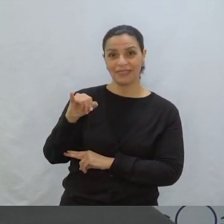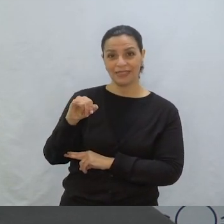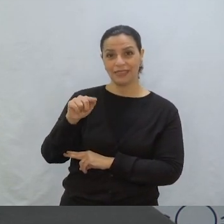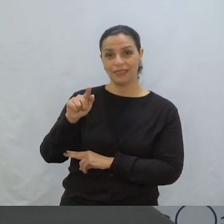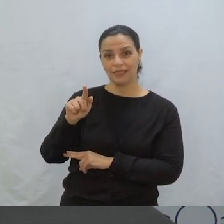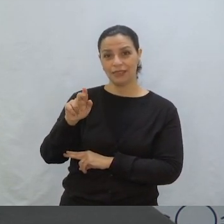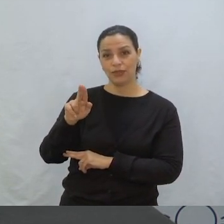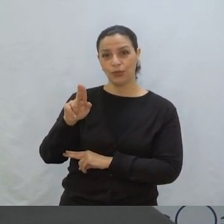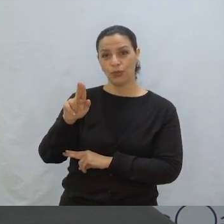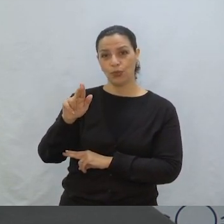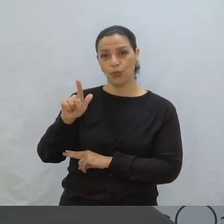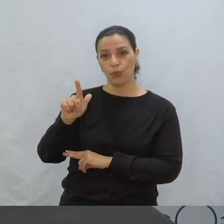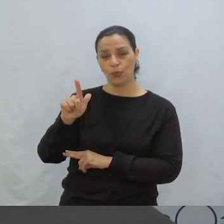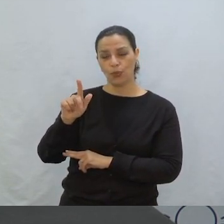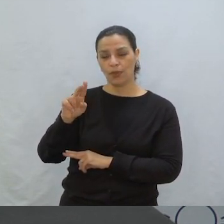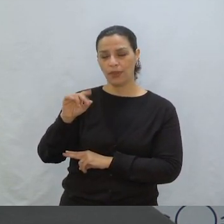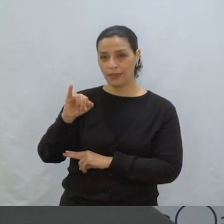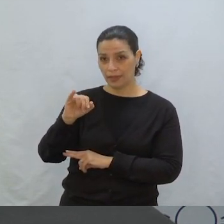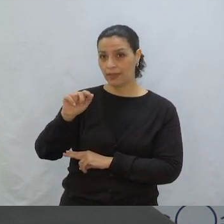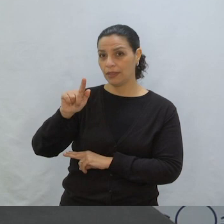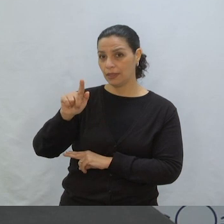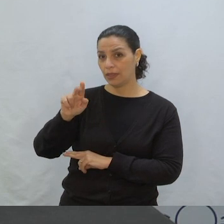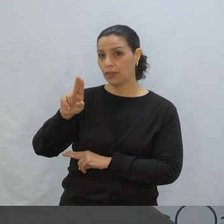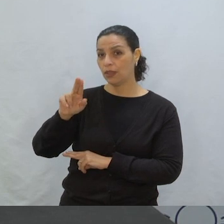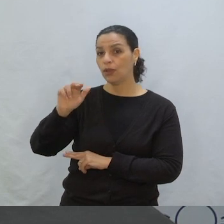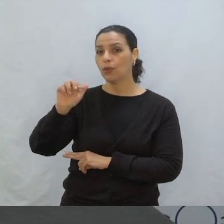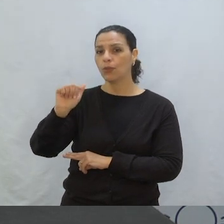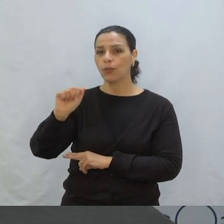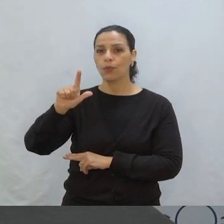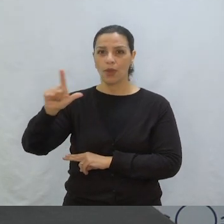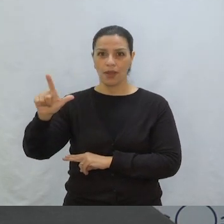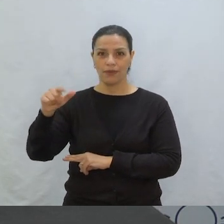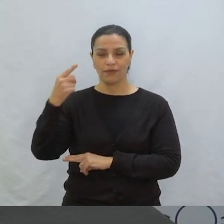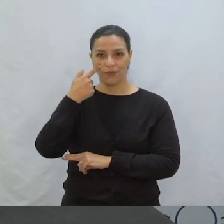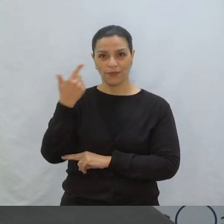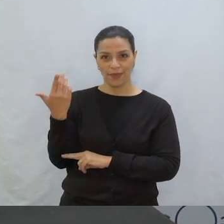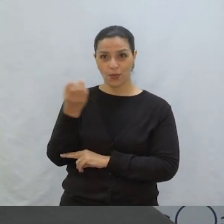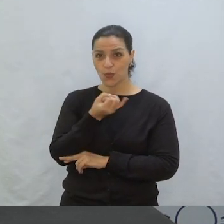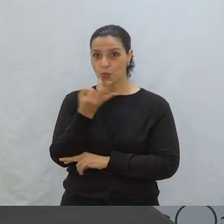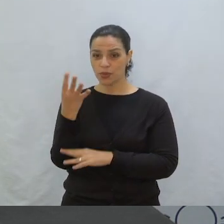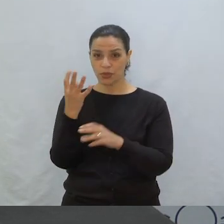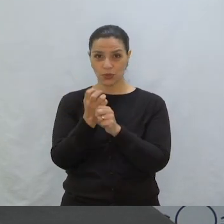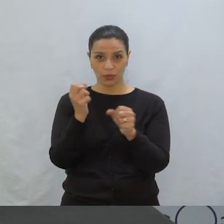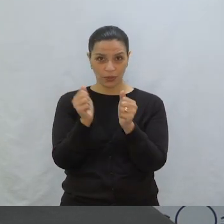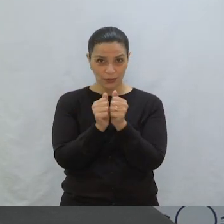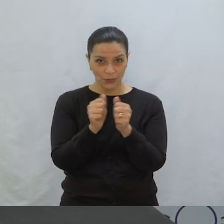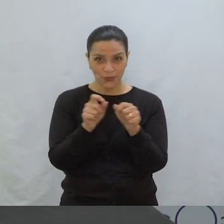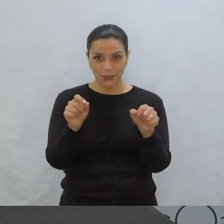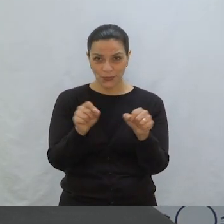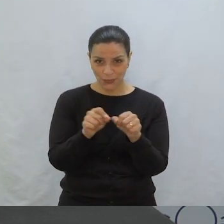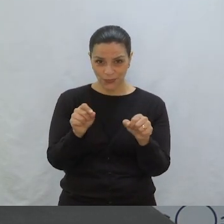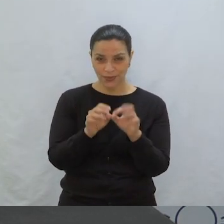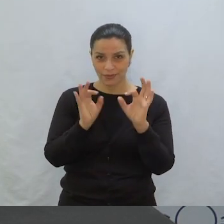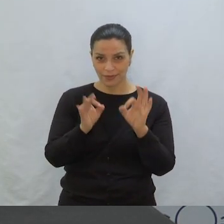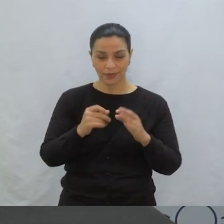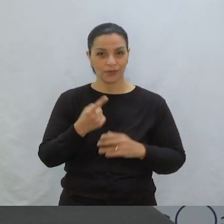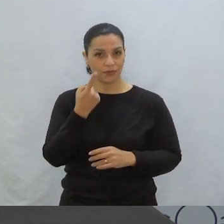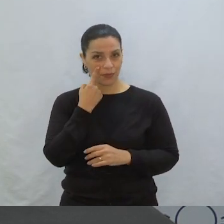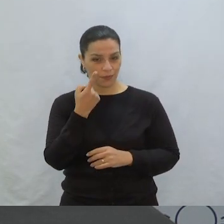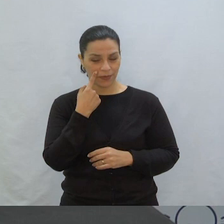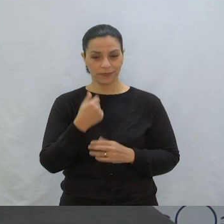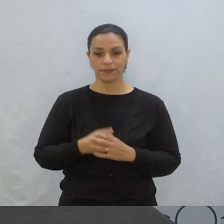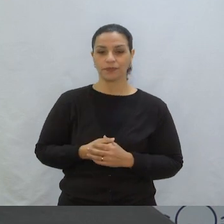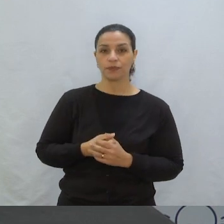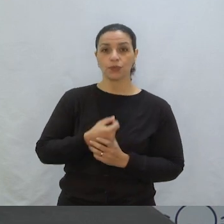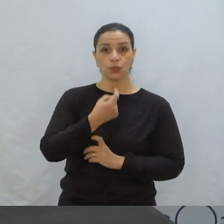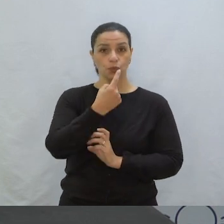de igual. E agora vamos descobrir quantas bolinhas elas fizeram juntas. Vamos contar todas as nossas tampinhas